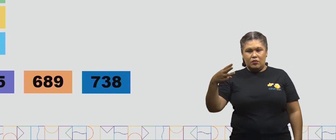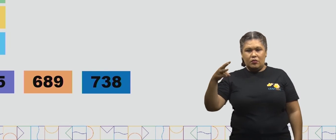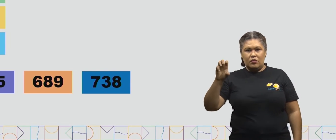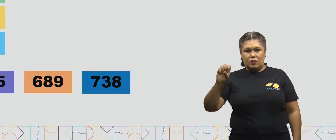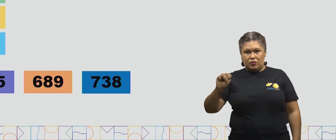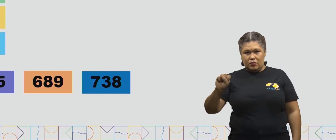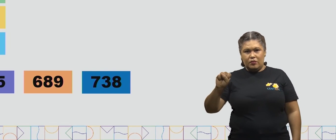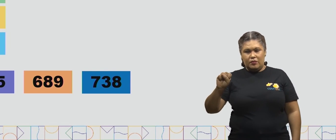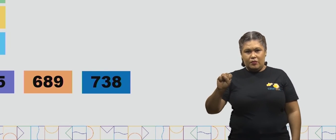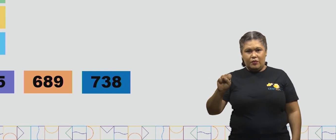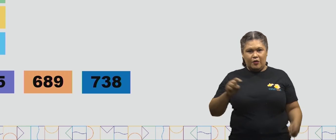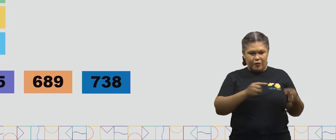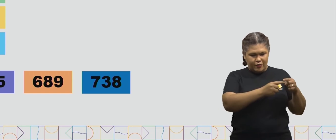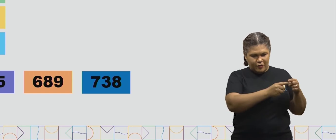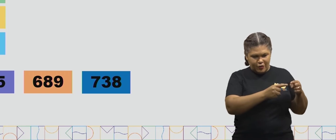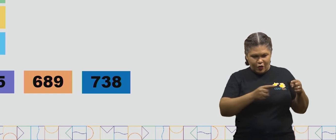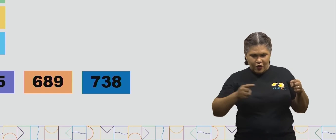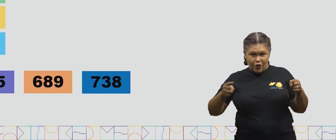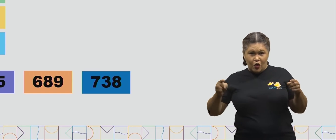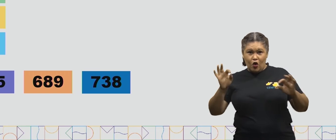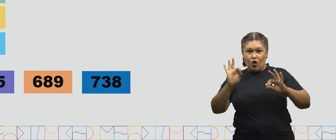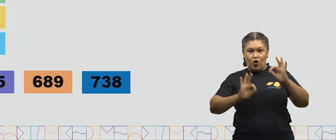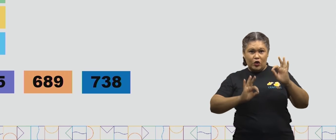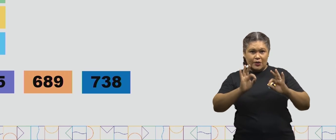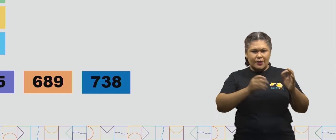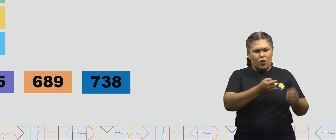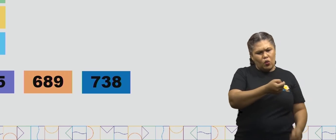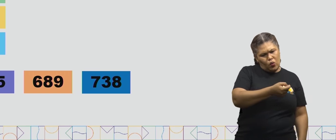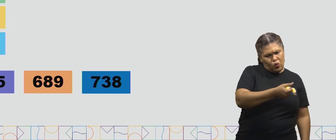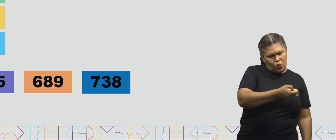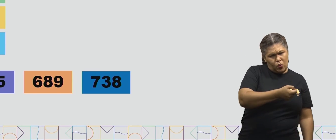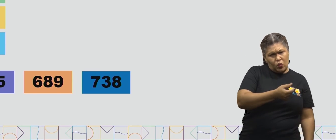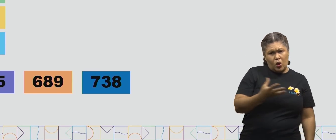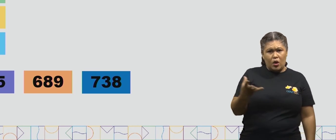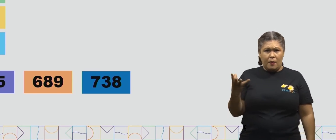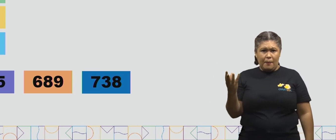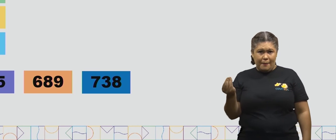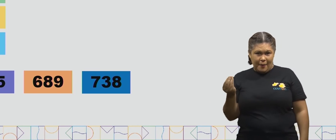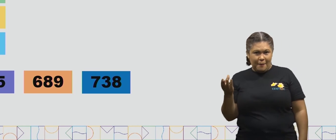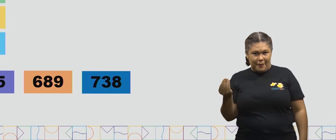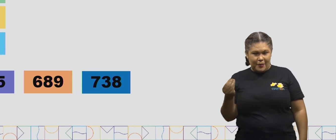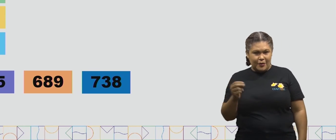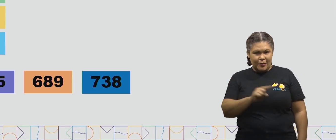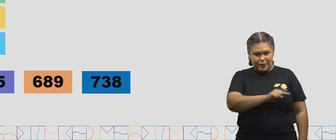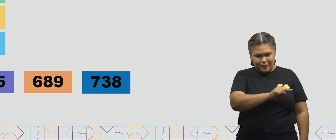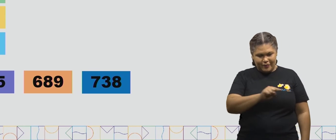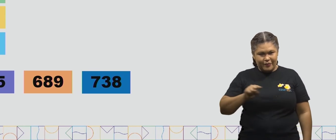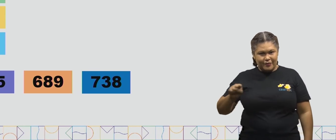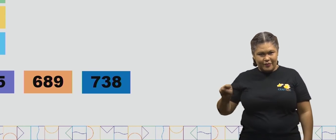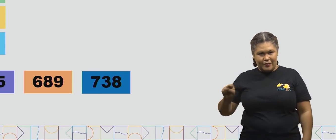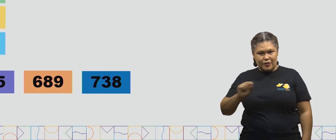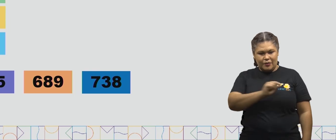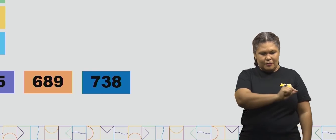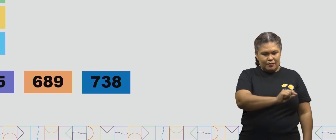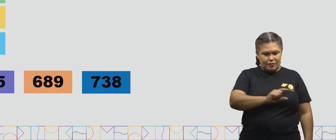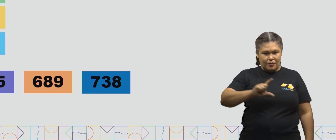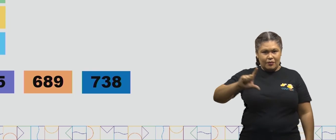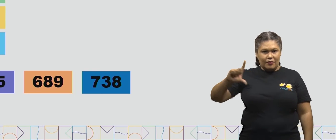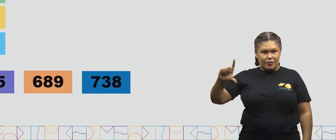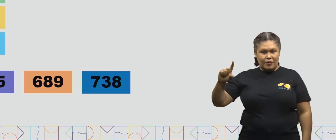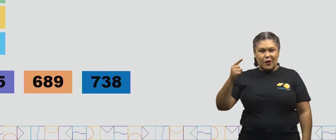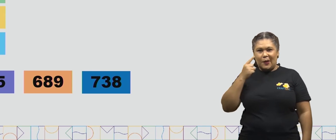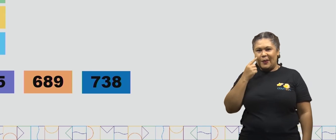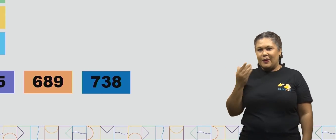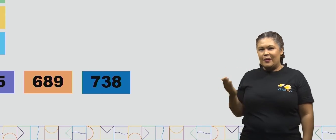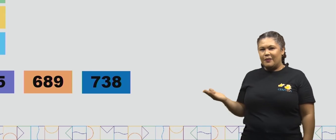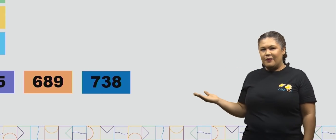738. Então, nós podemos organizar esses números de forma crescente, assim,